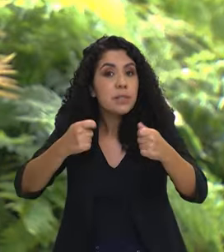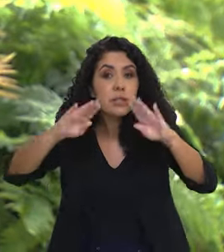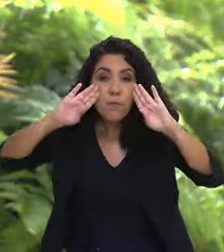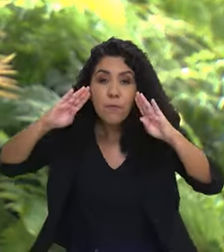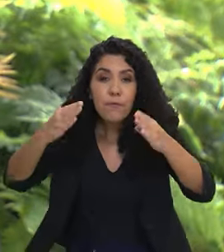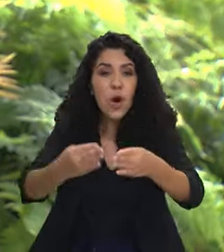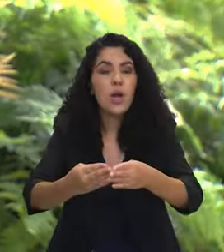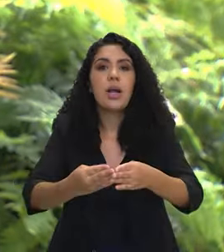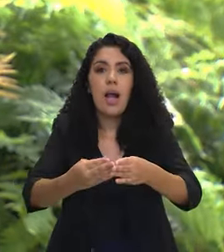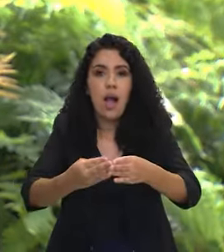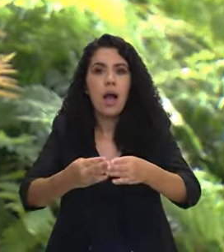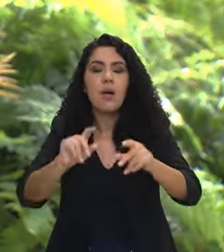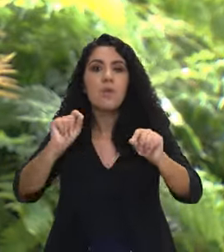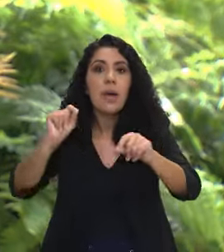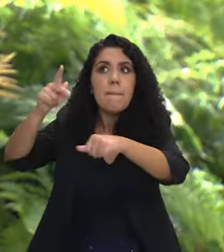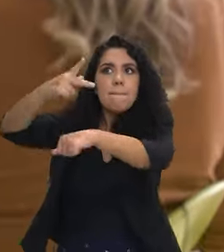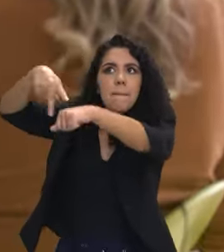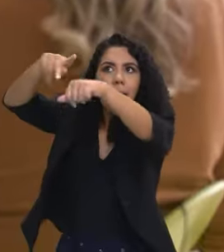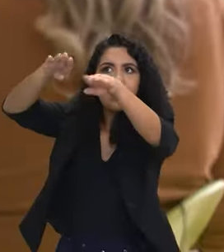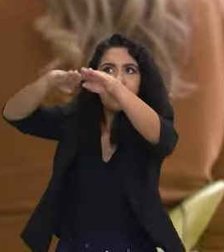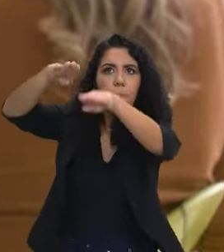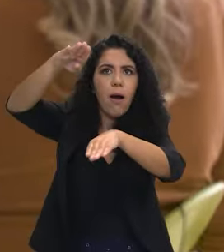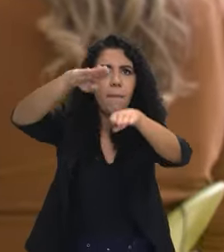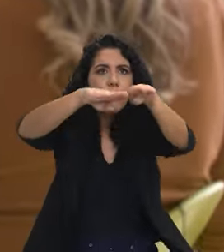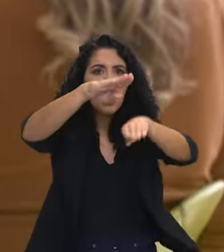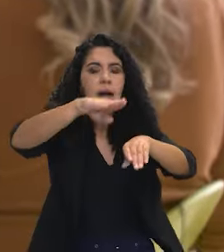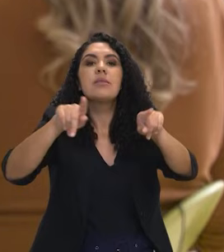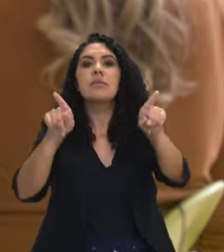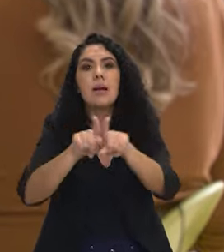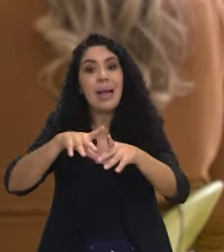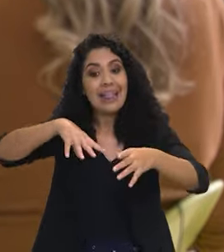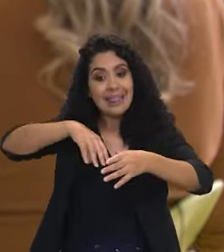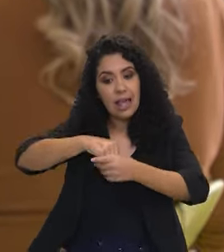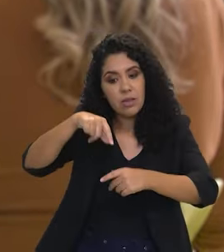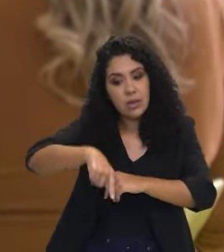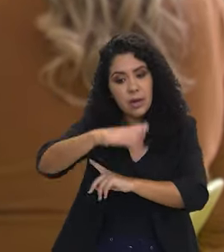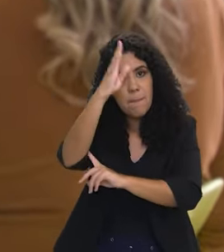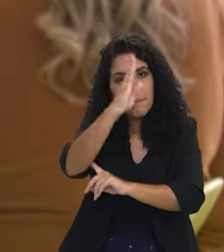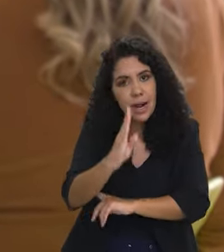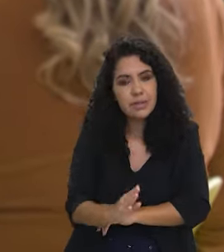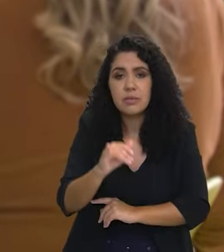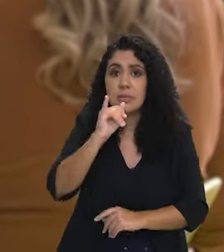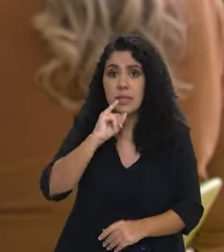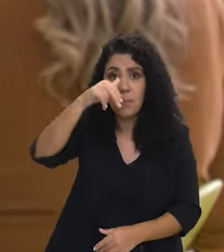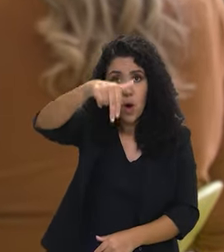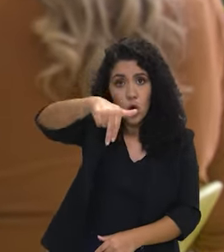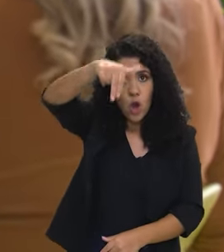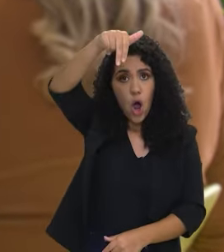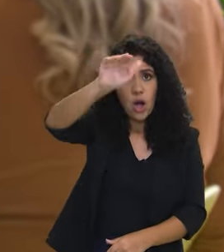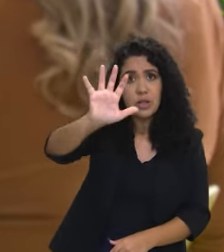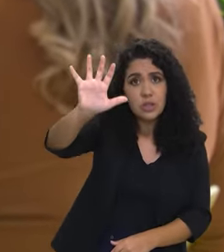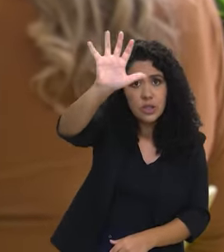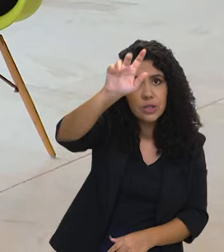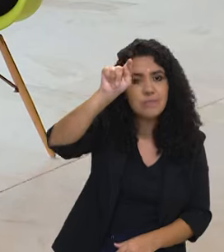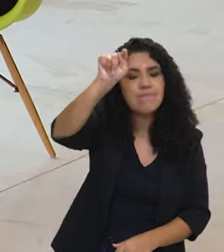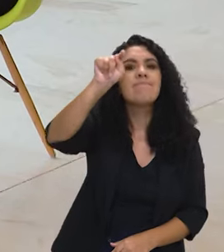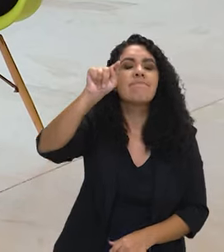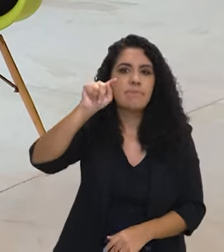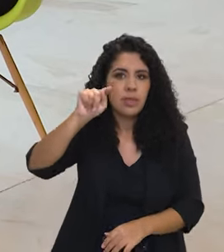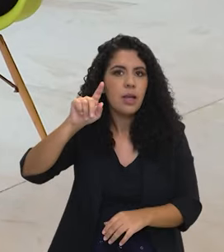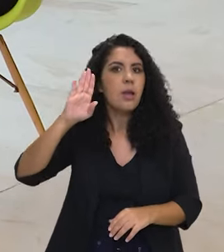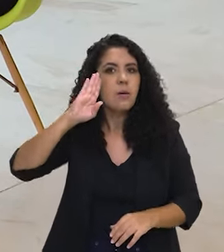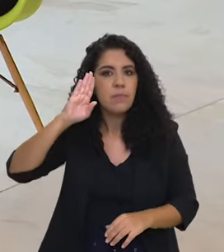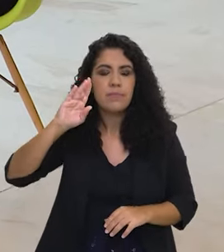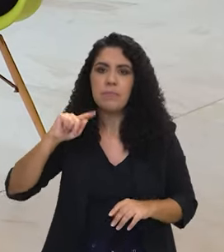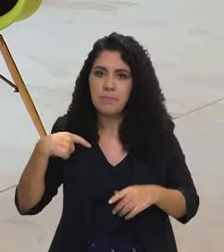as desigualdades entre os países, mas também dentro do nosso país, como o norte mesmo nas discussões que a gente faz,